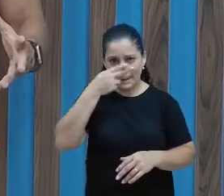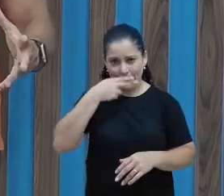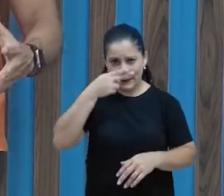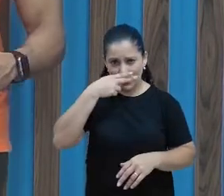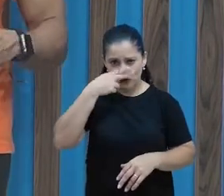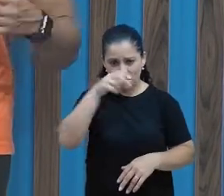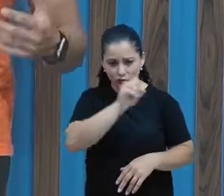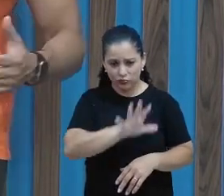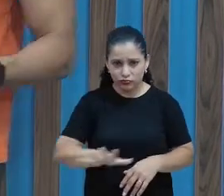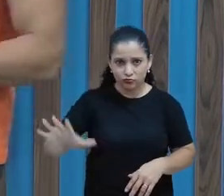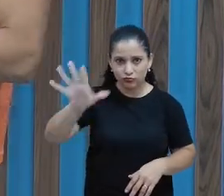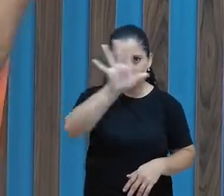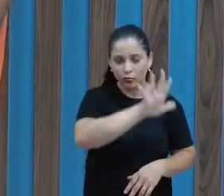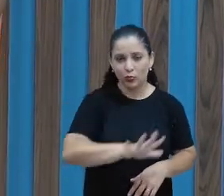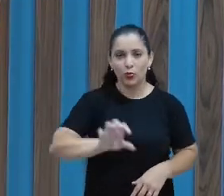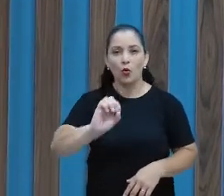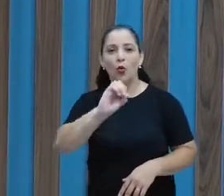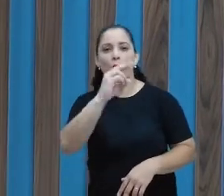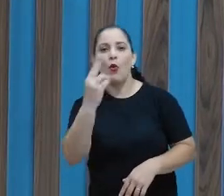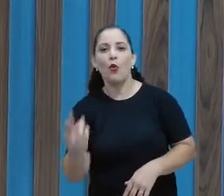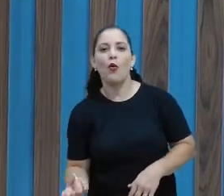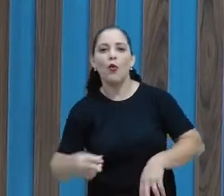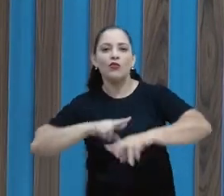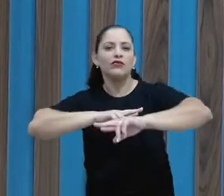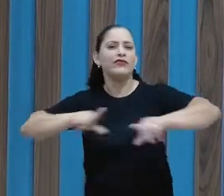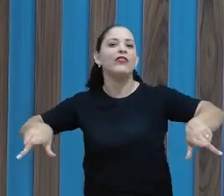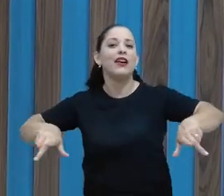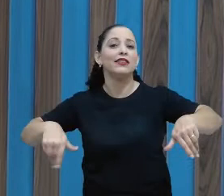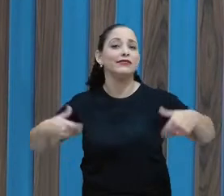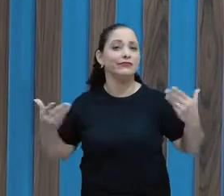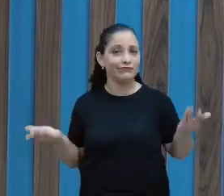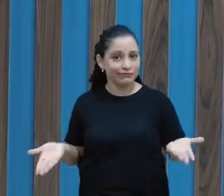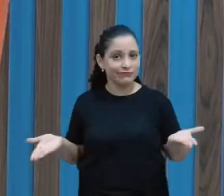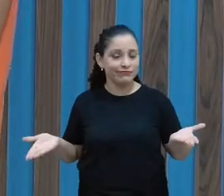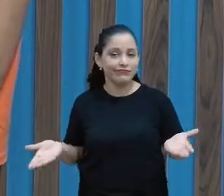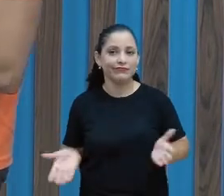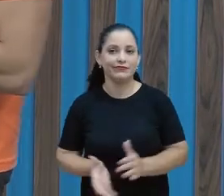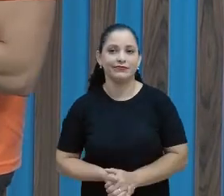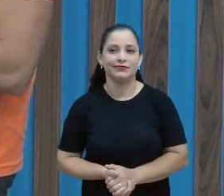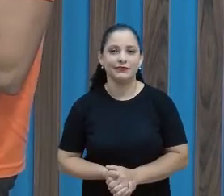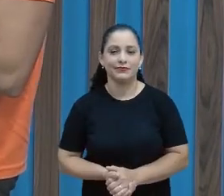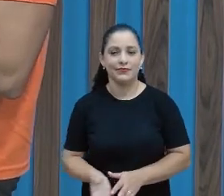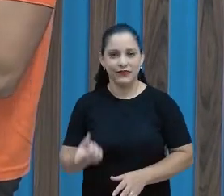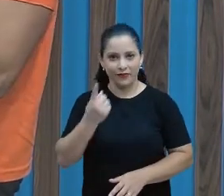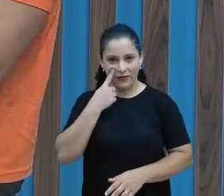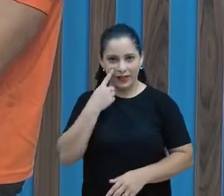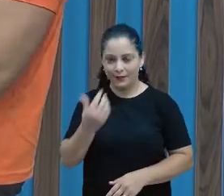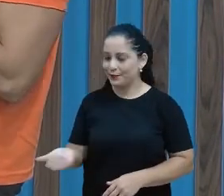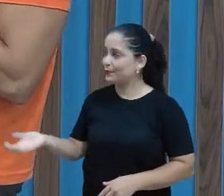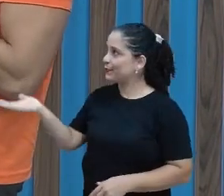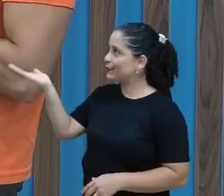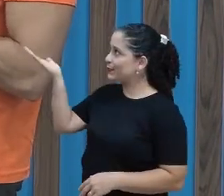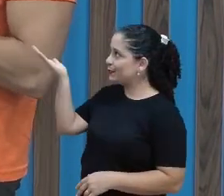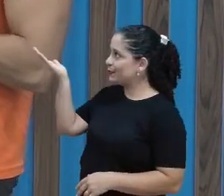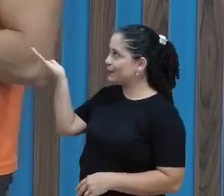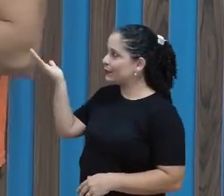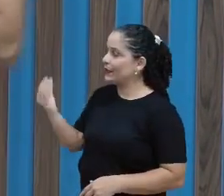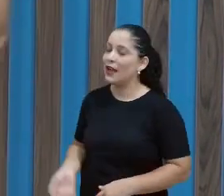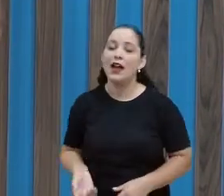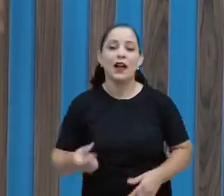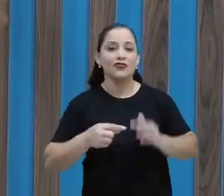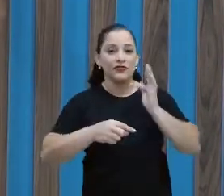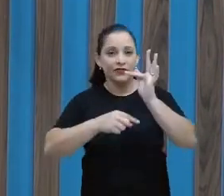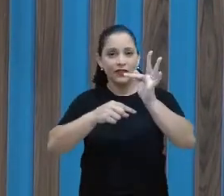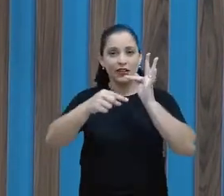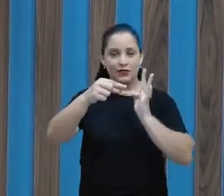relação ao todo ou representa uma parte diferente. Então, note aqui que essas frações aí,